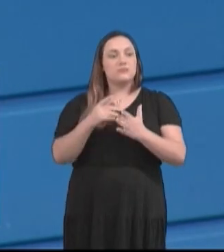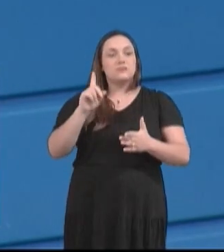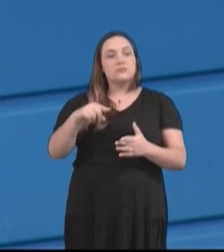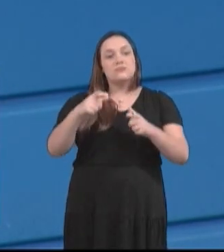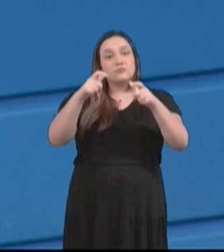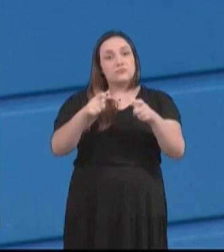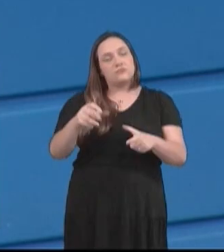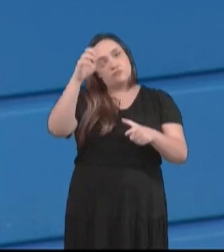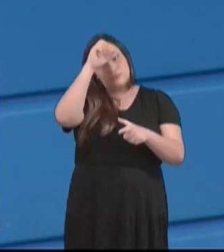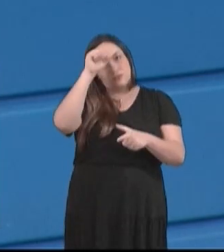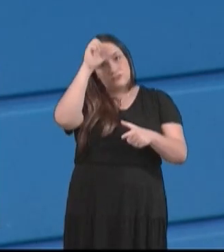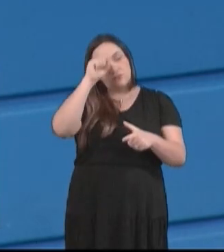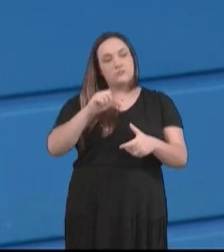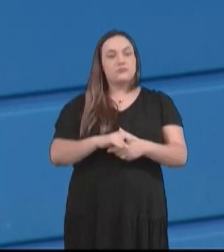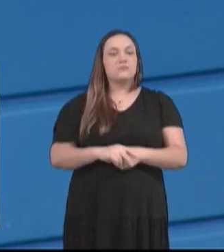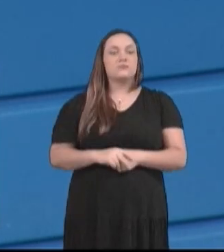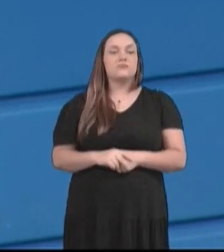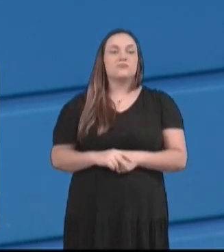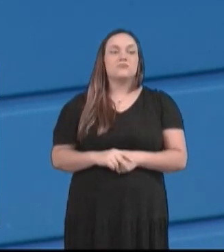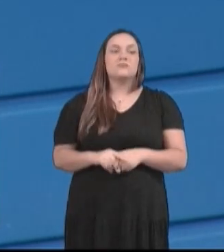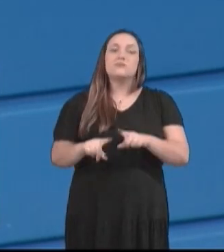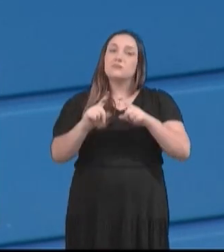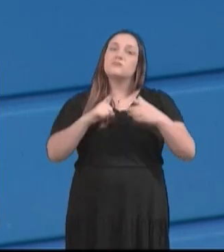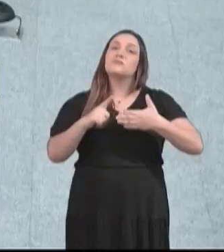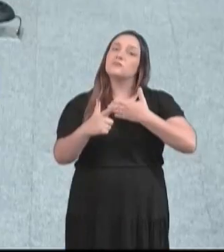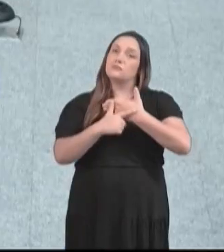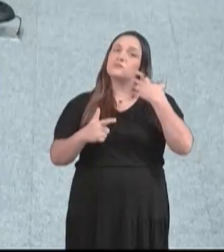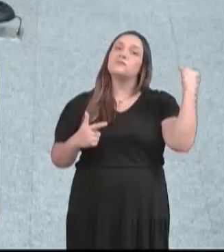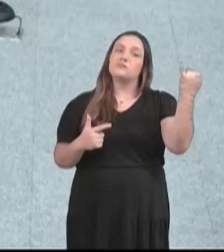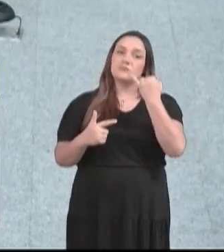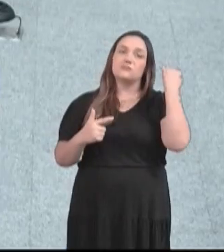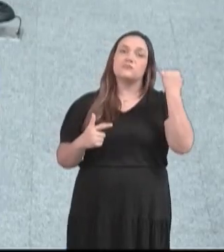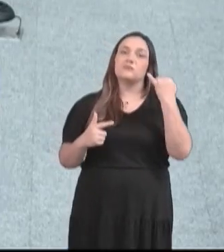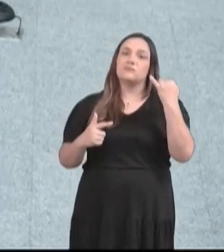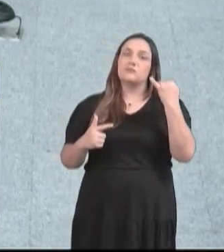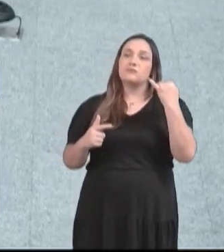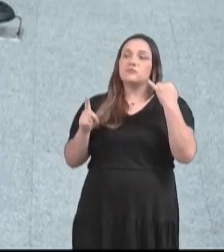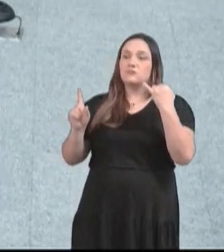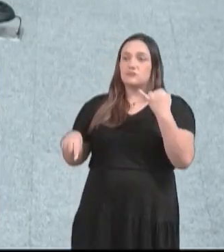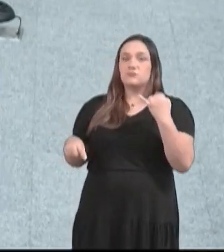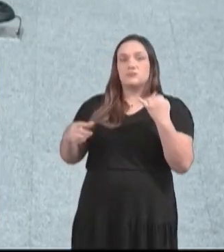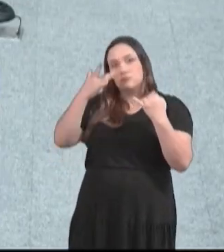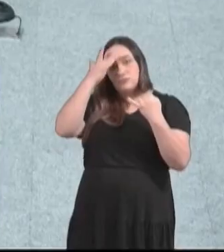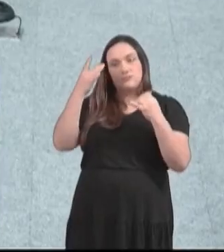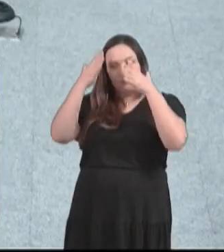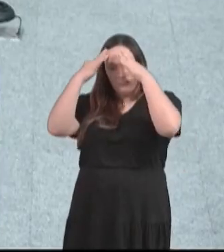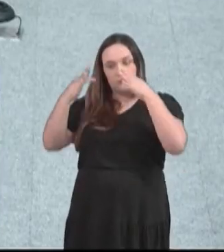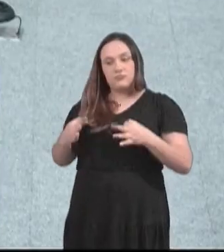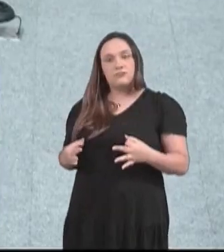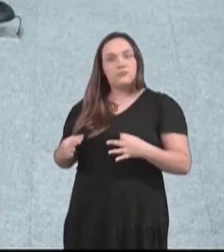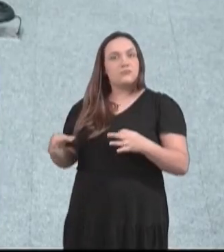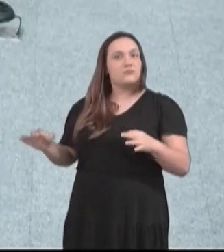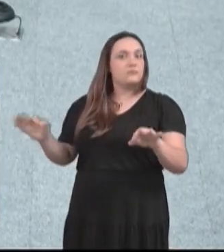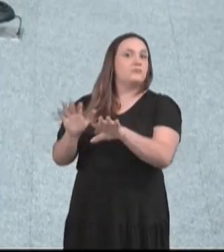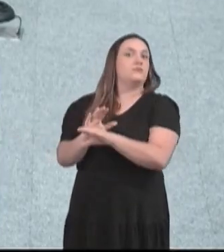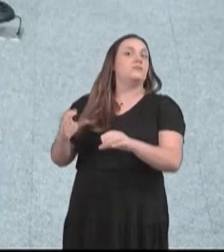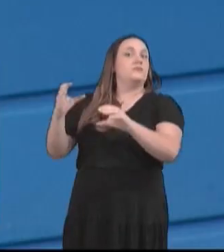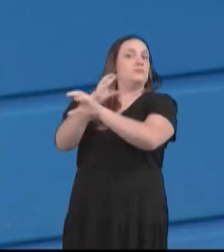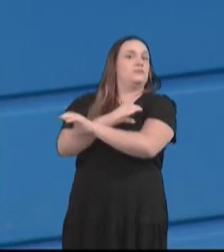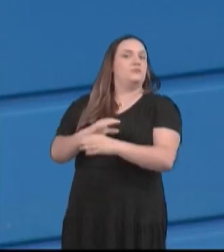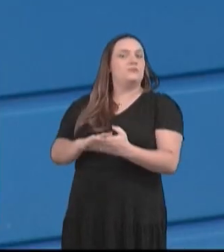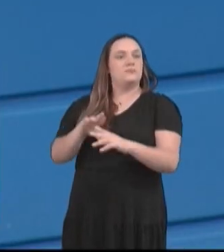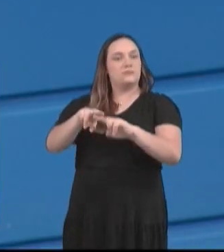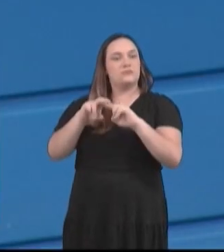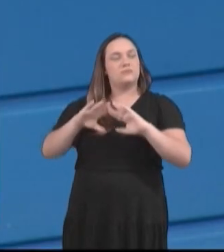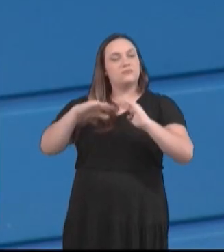de aprendizado e convivência social, possui um papel primordial na formação integral dos alunos. Dessa forma, a escola não